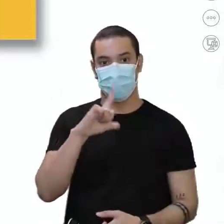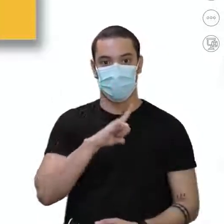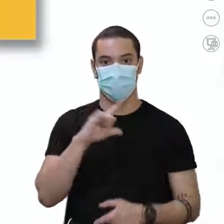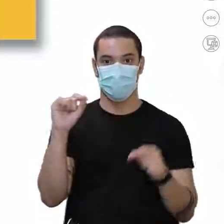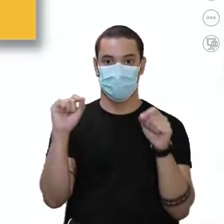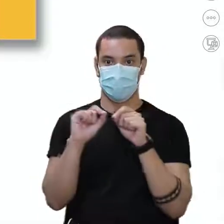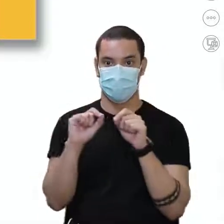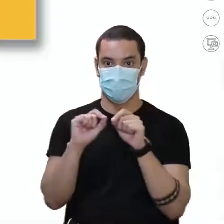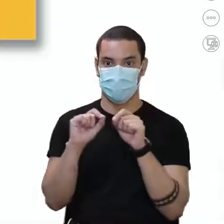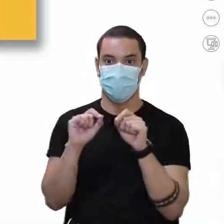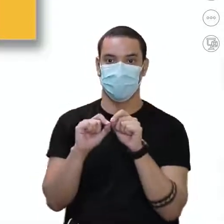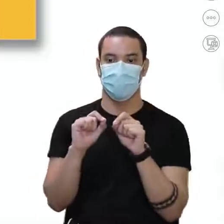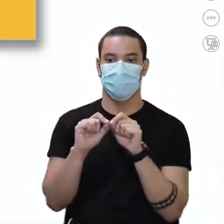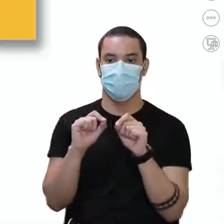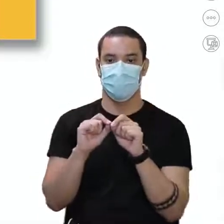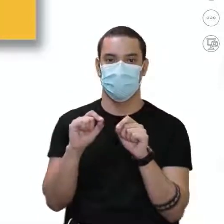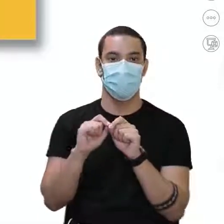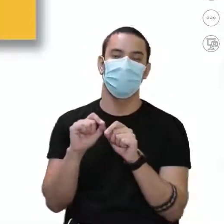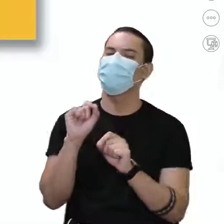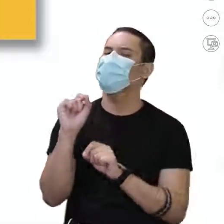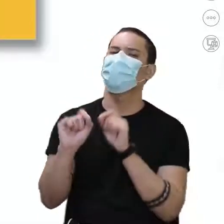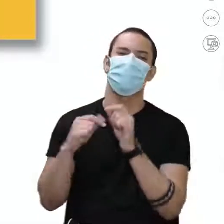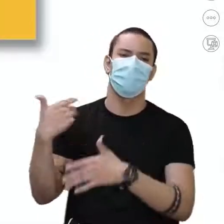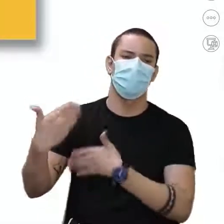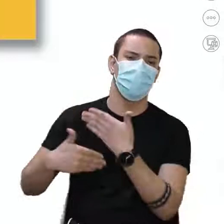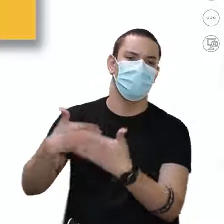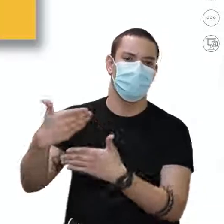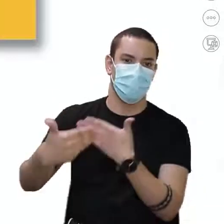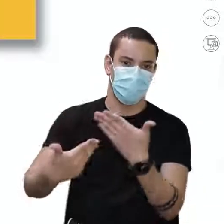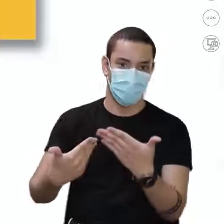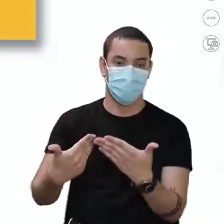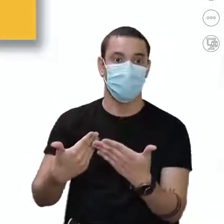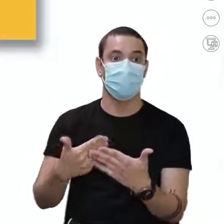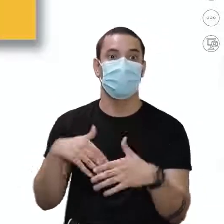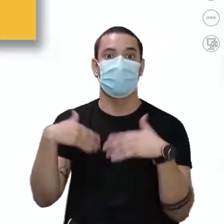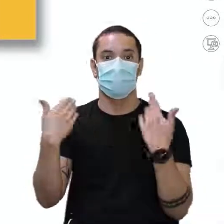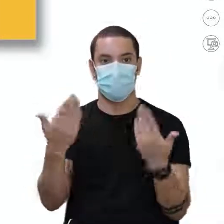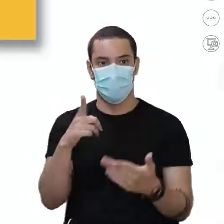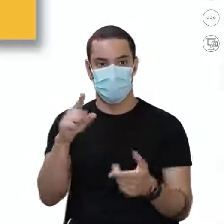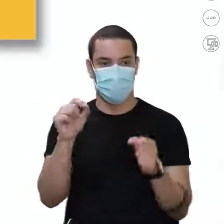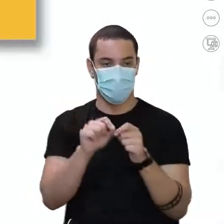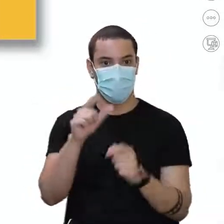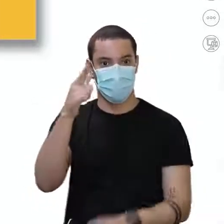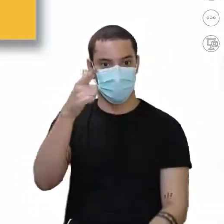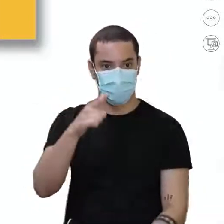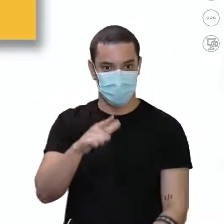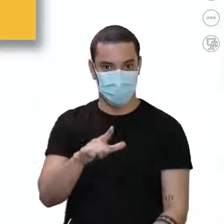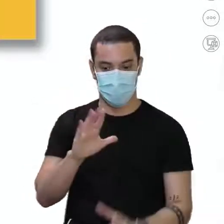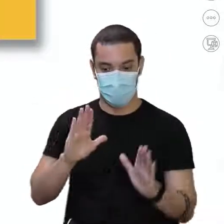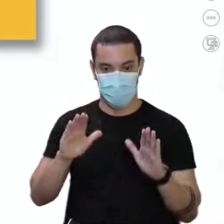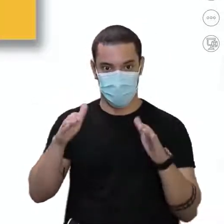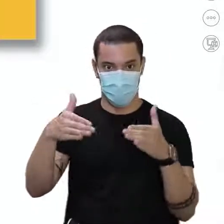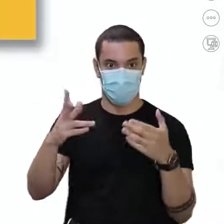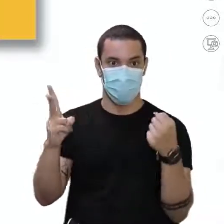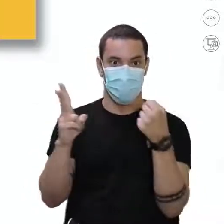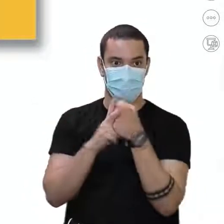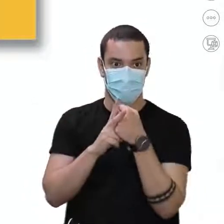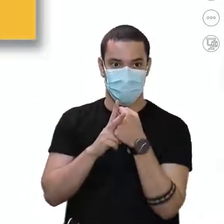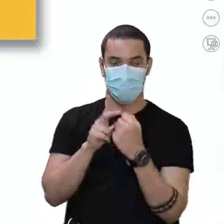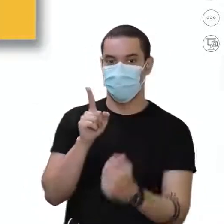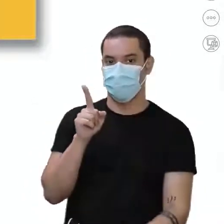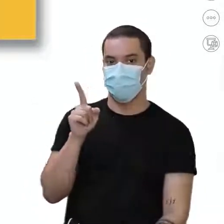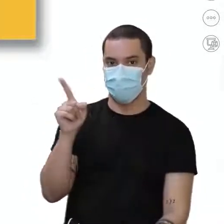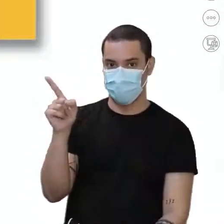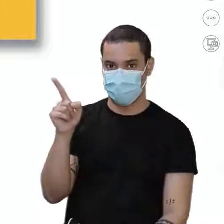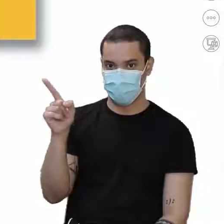tem feito, have been doing. E aí você vai de novo focar nesse verbo